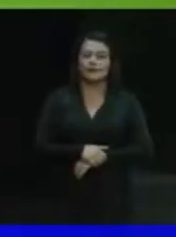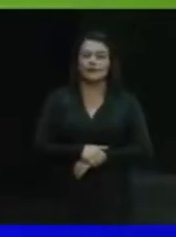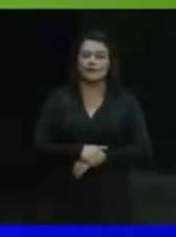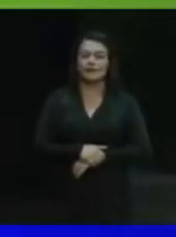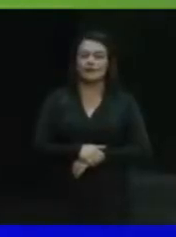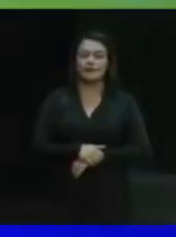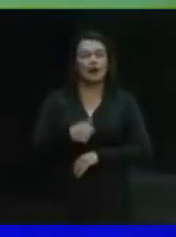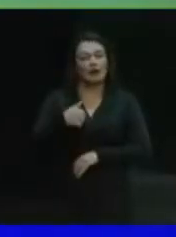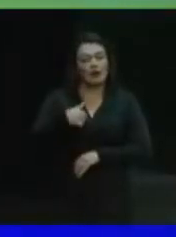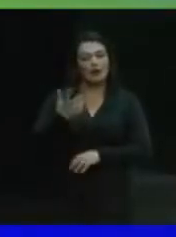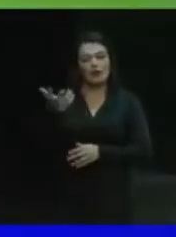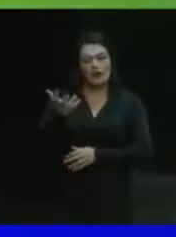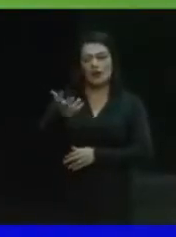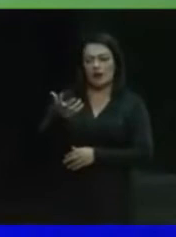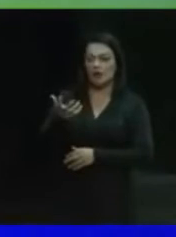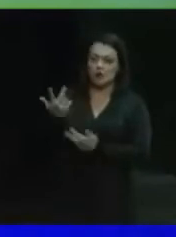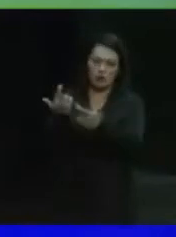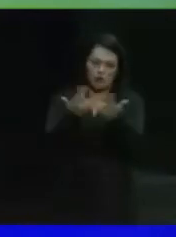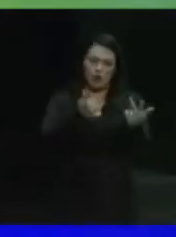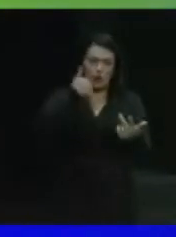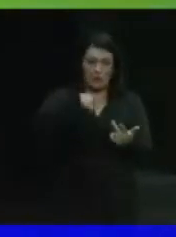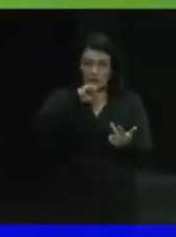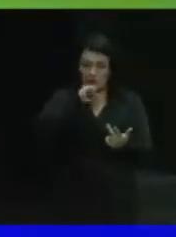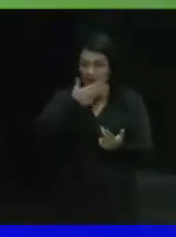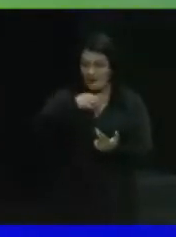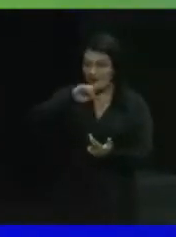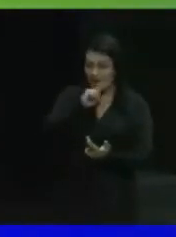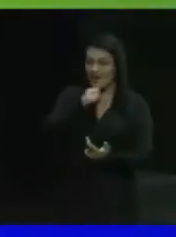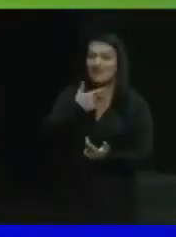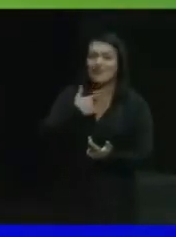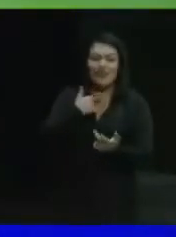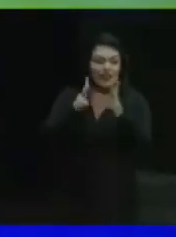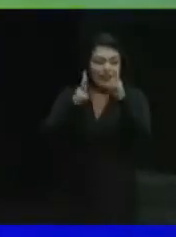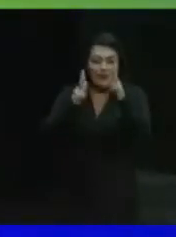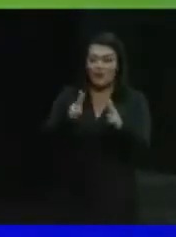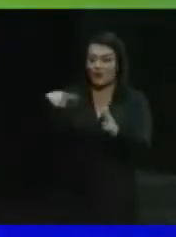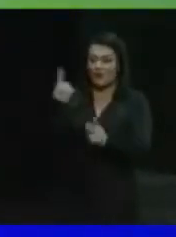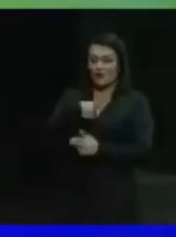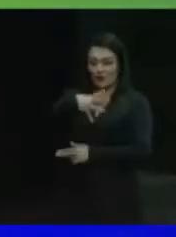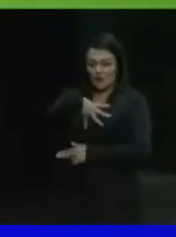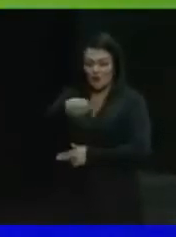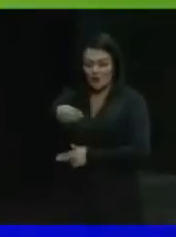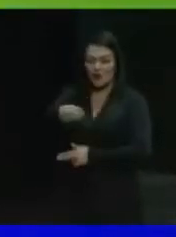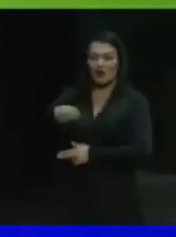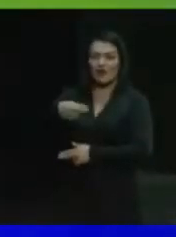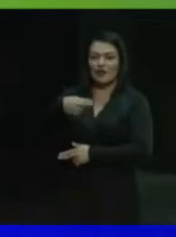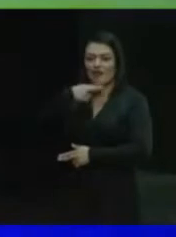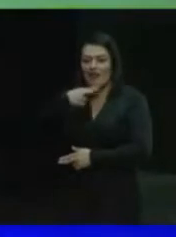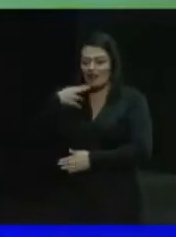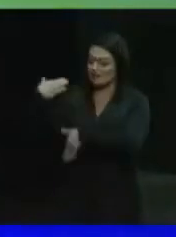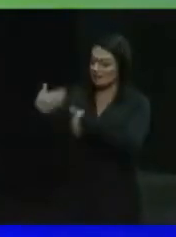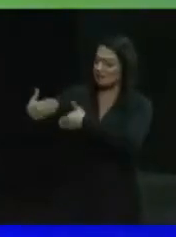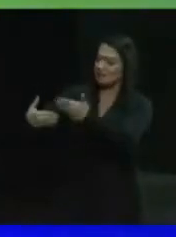Queremos, como pais e mães, que nossos filhos, que os filhos de nossos filhos tenham um futuro